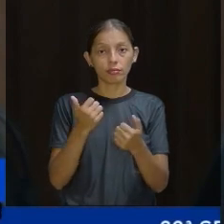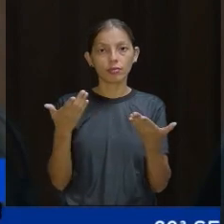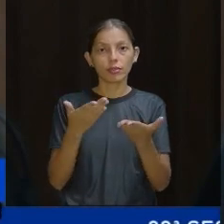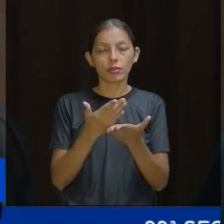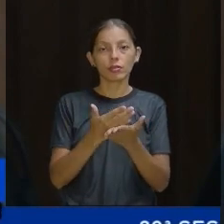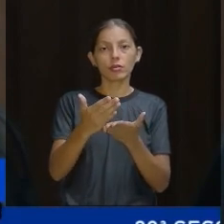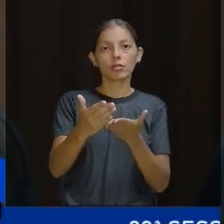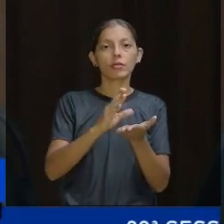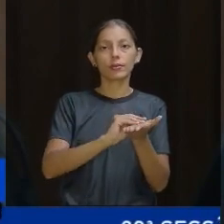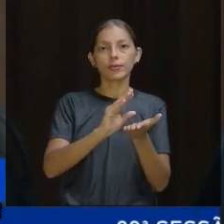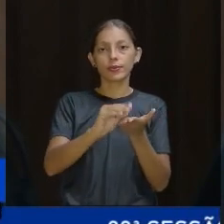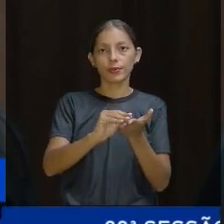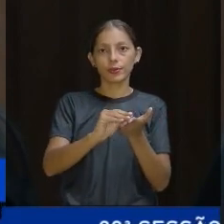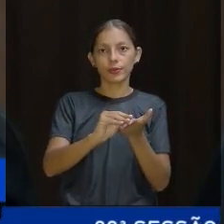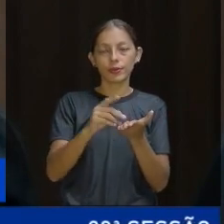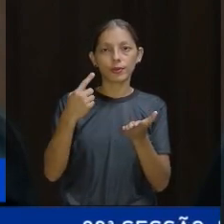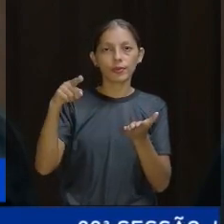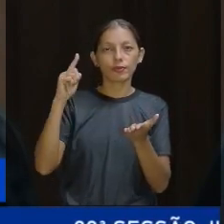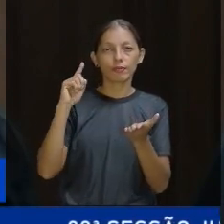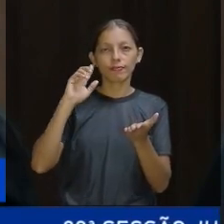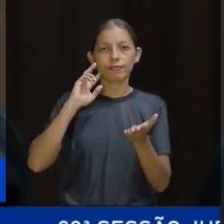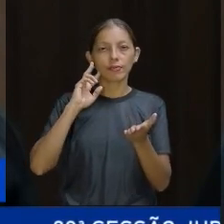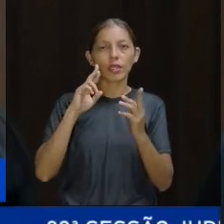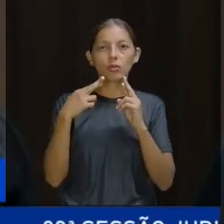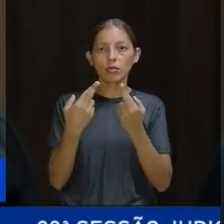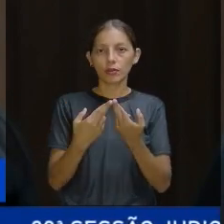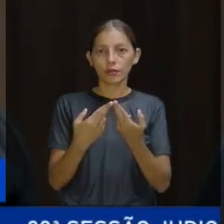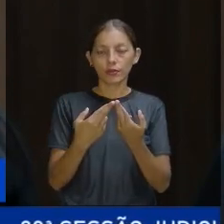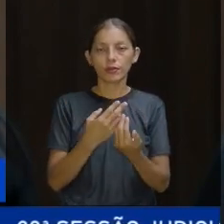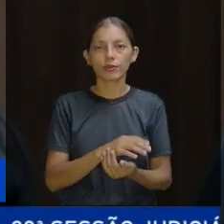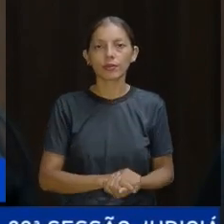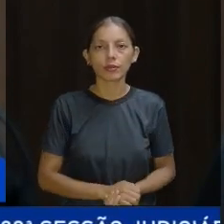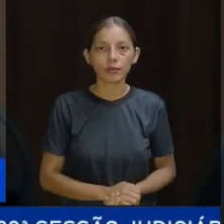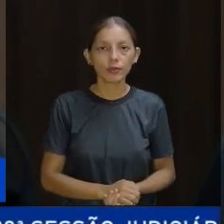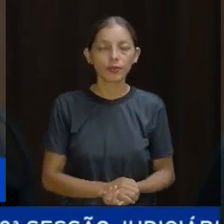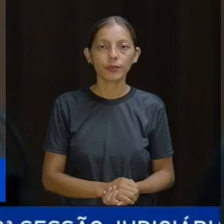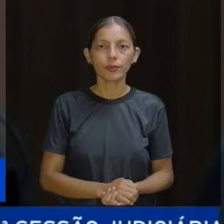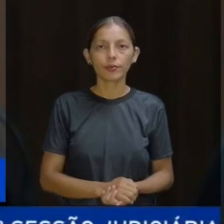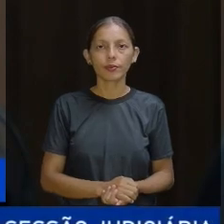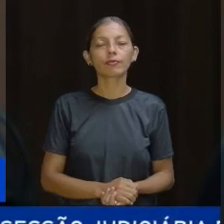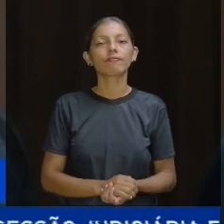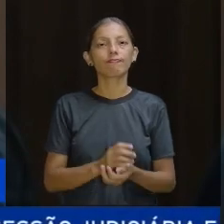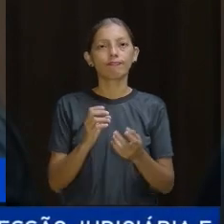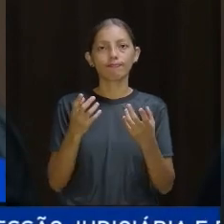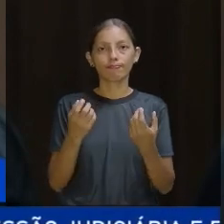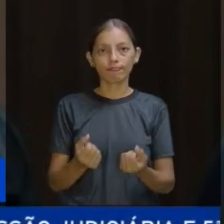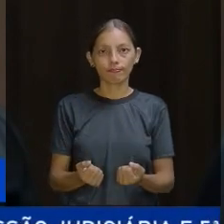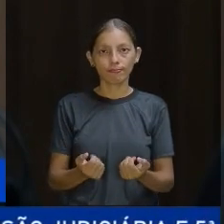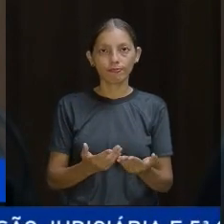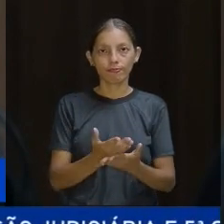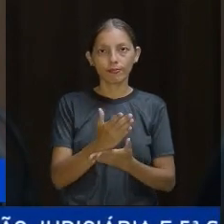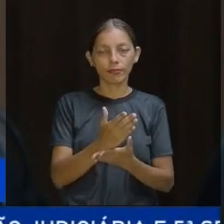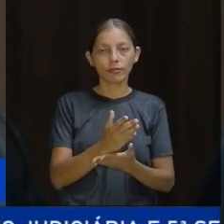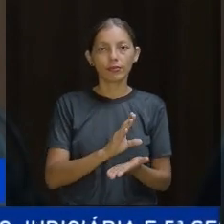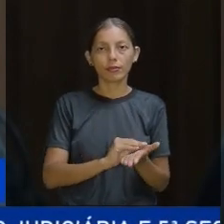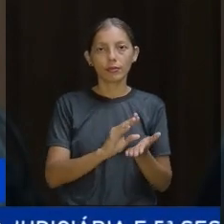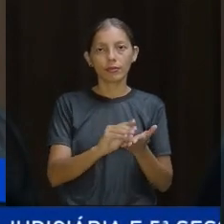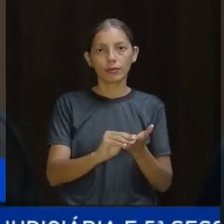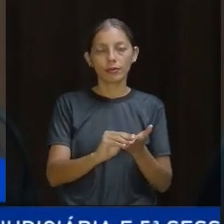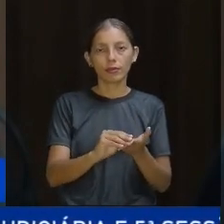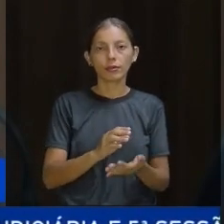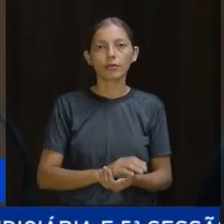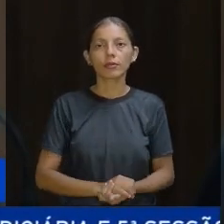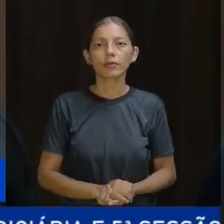a ata da última reunião. Se não houver óbice, a ata estará aprovada. Não havendo óbice,